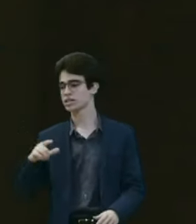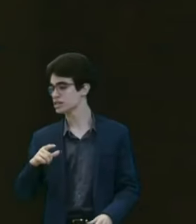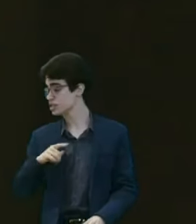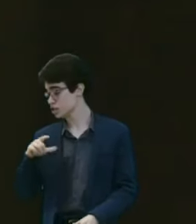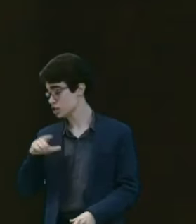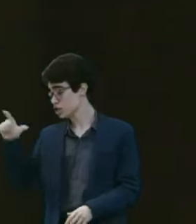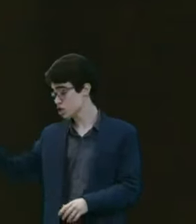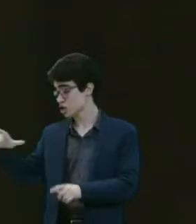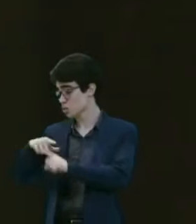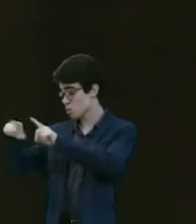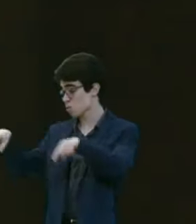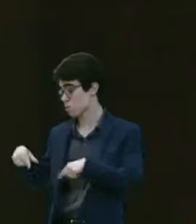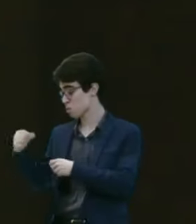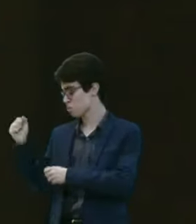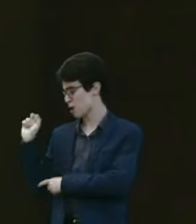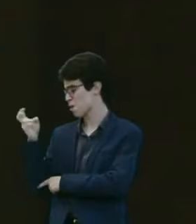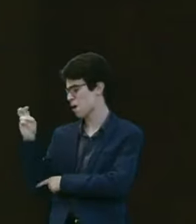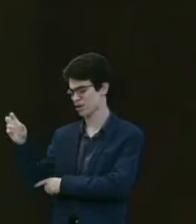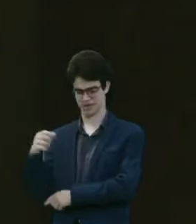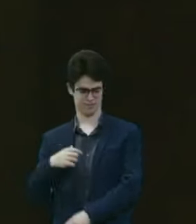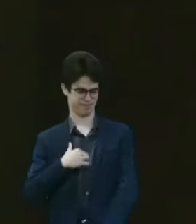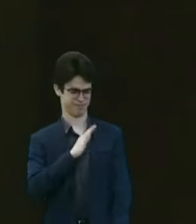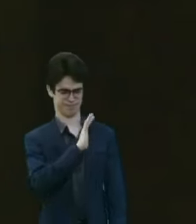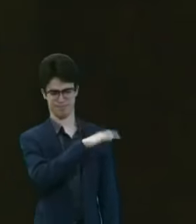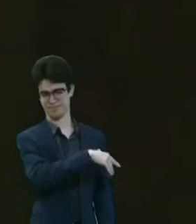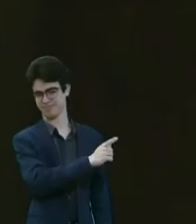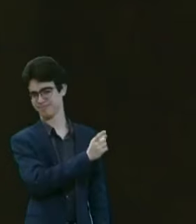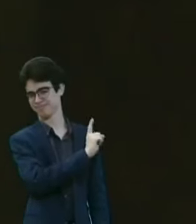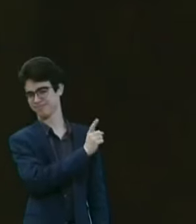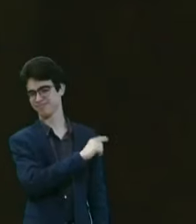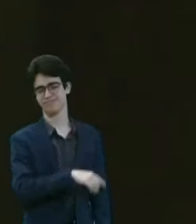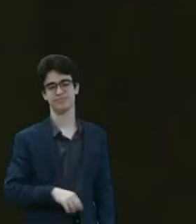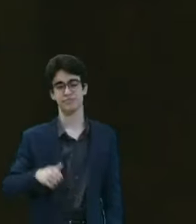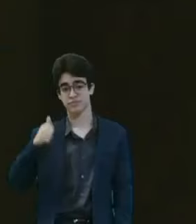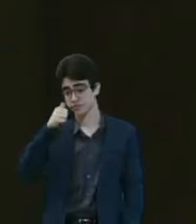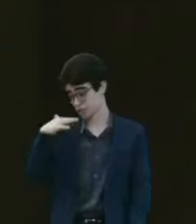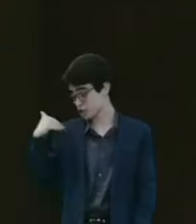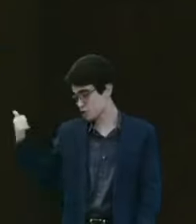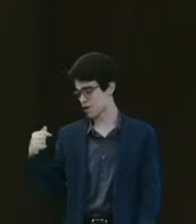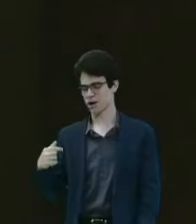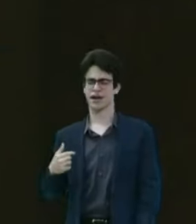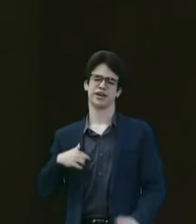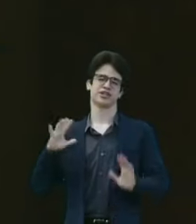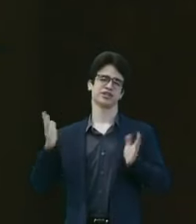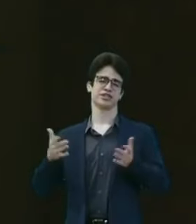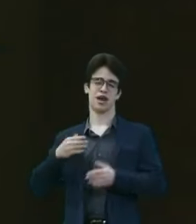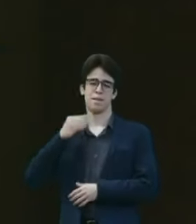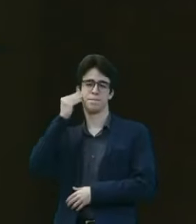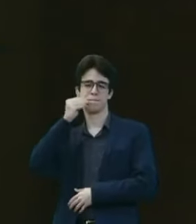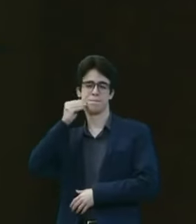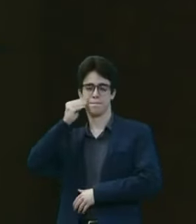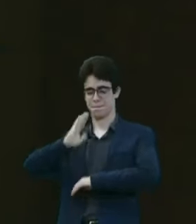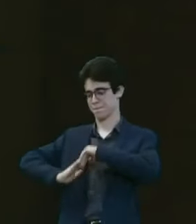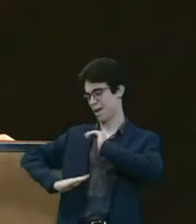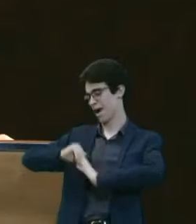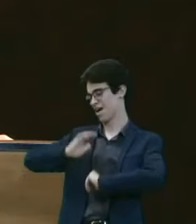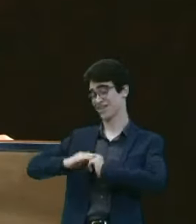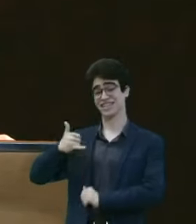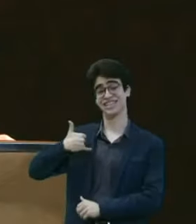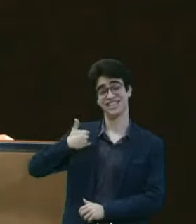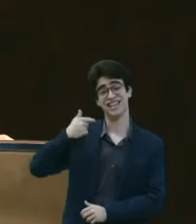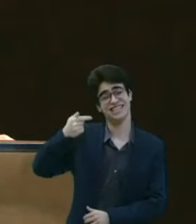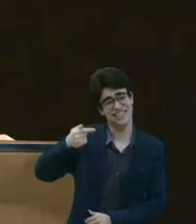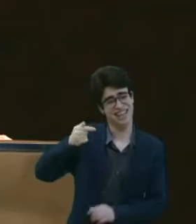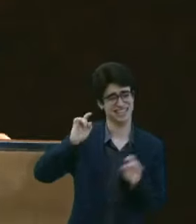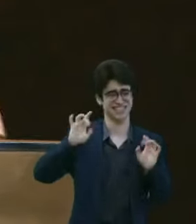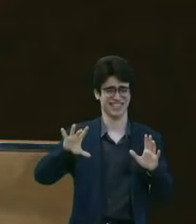garagem. Eu falei, para, Kelly. E aí ela me chamou, e eu na minha vasta experiência, com 7 anos de